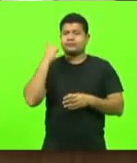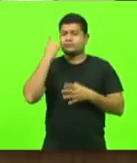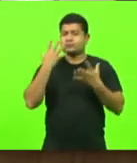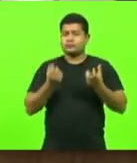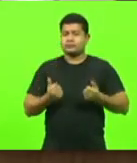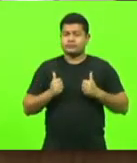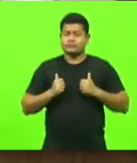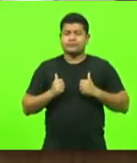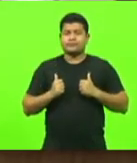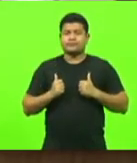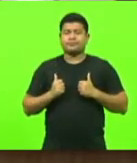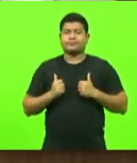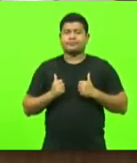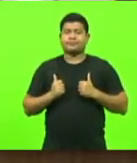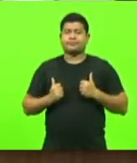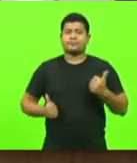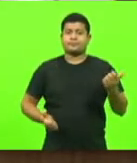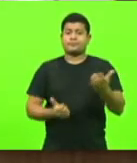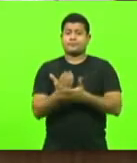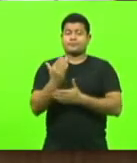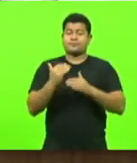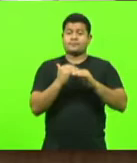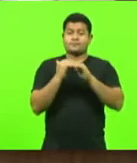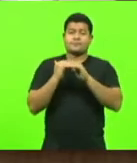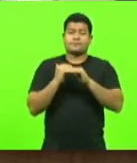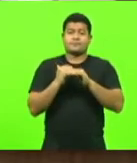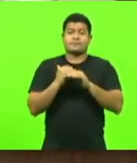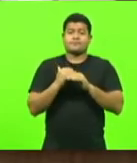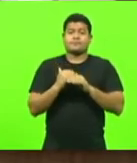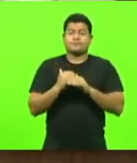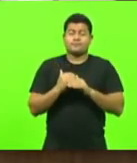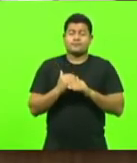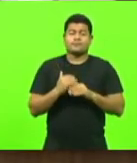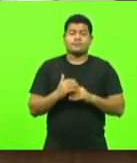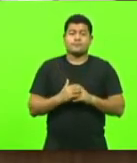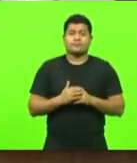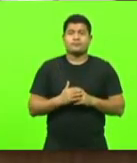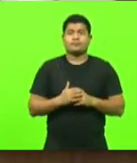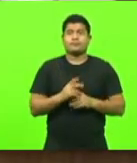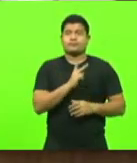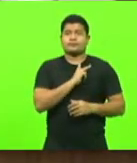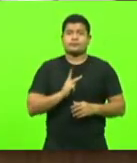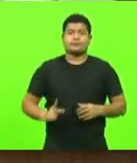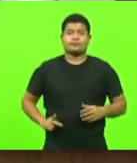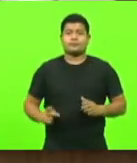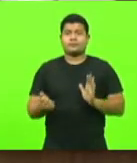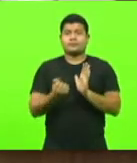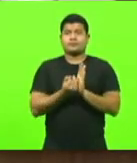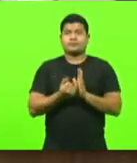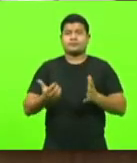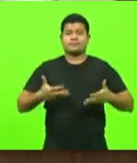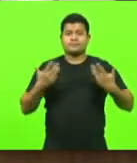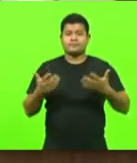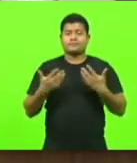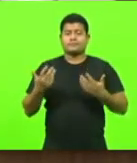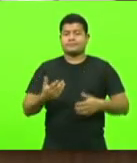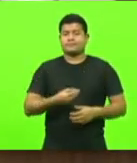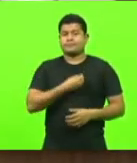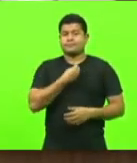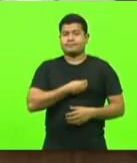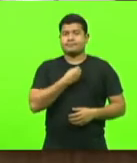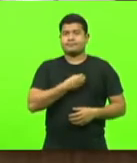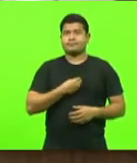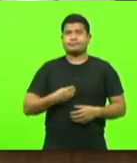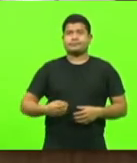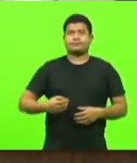permaneçam como se encontram. Aprovado por unanimidade. Esta presidência registra com alegria a presença do deputado